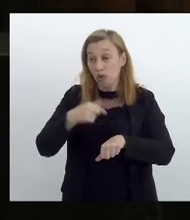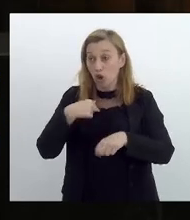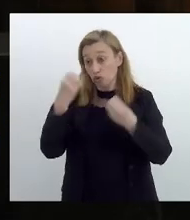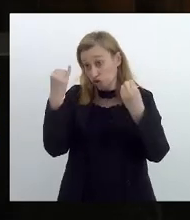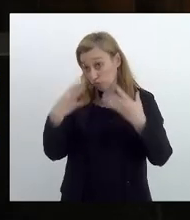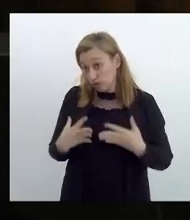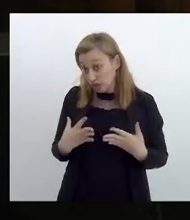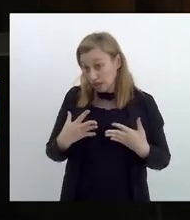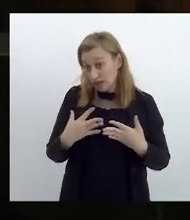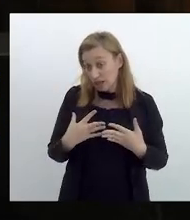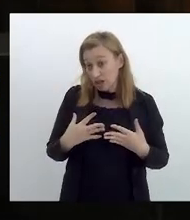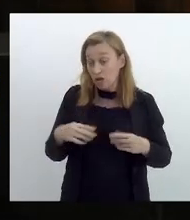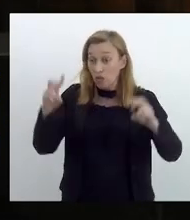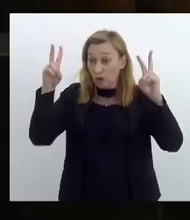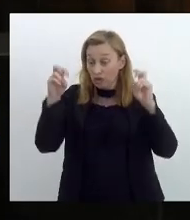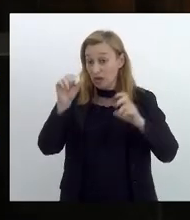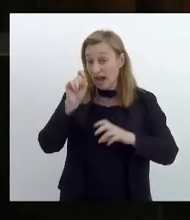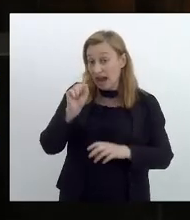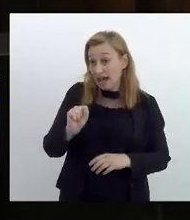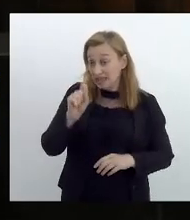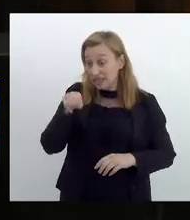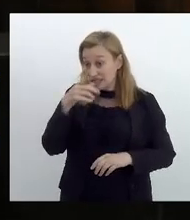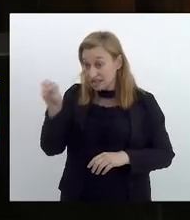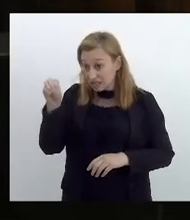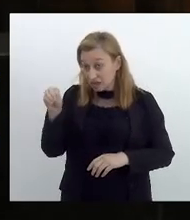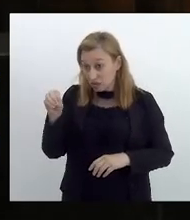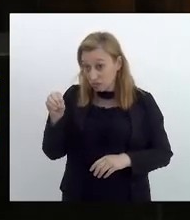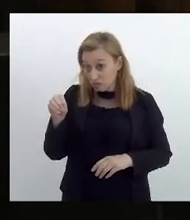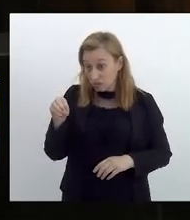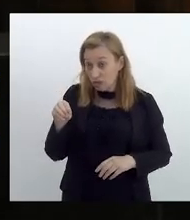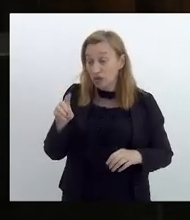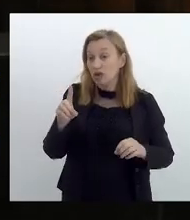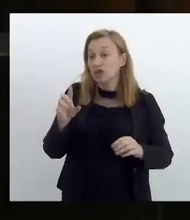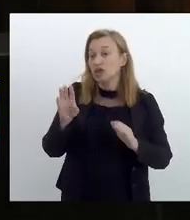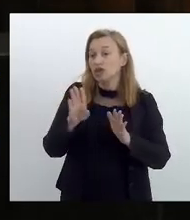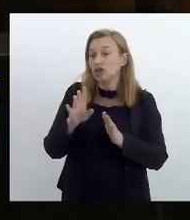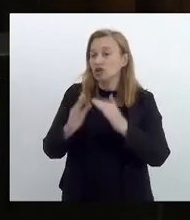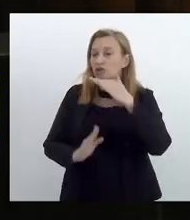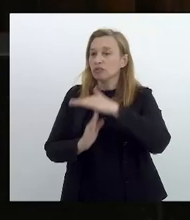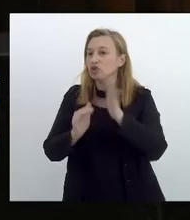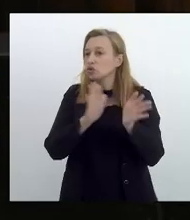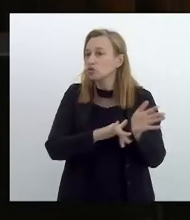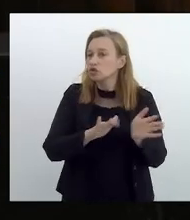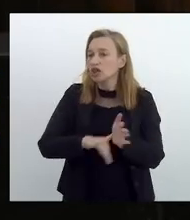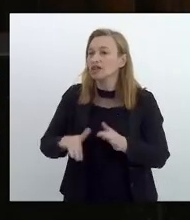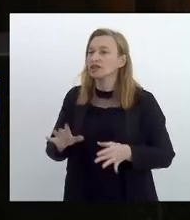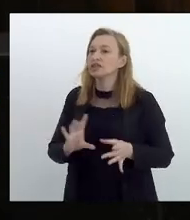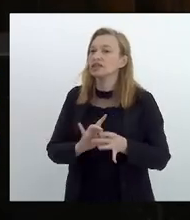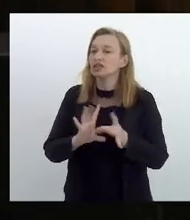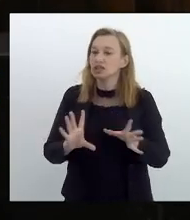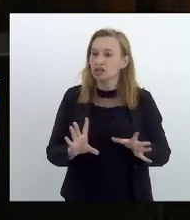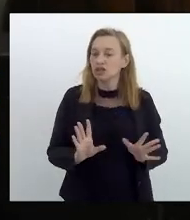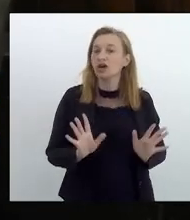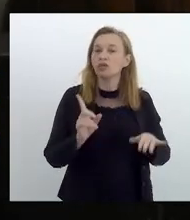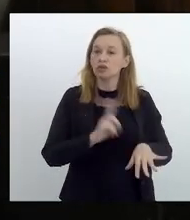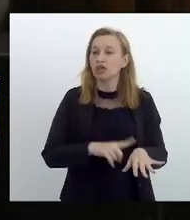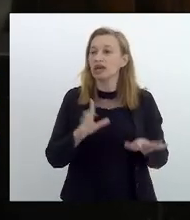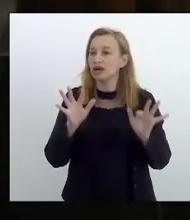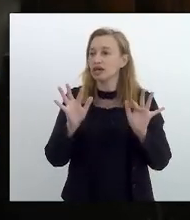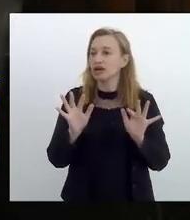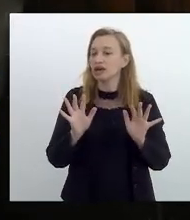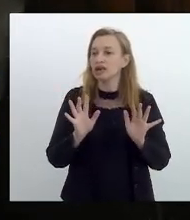o rei a questão da adesão ao regime e o teto dos gastos deixarei para o expediente